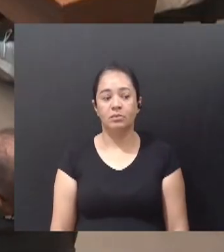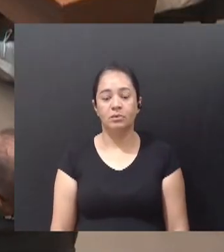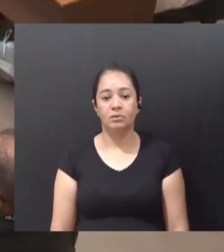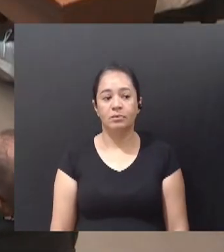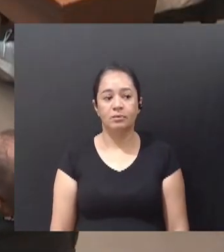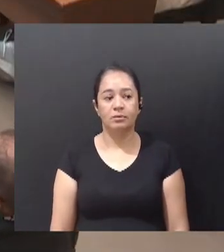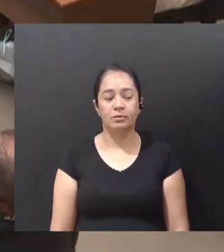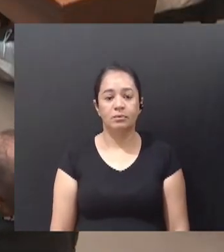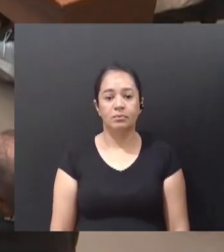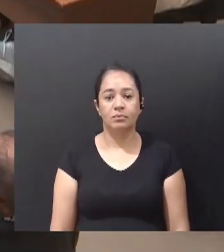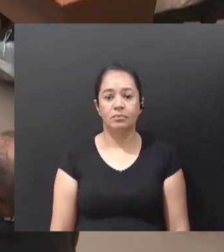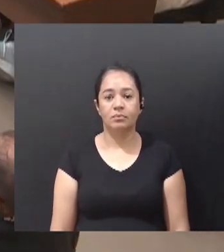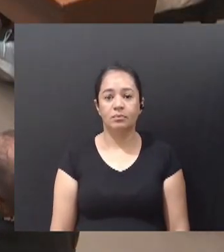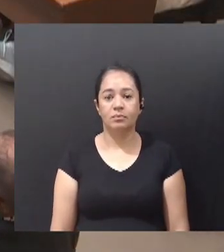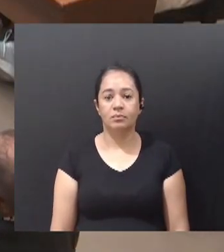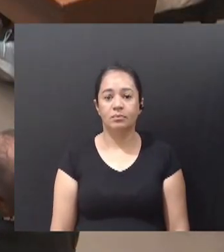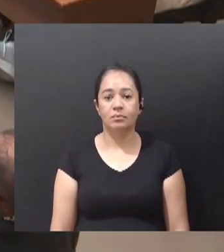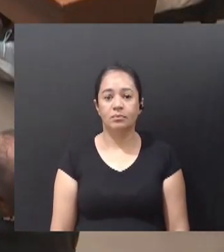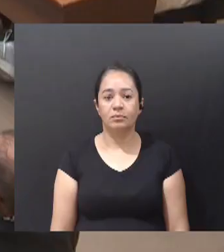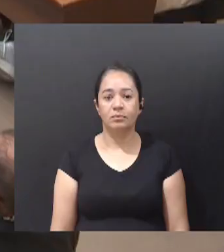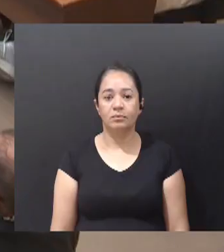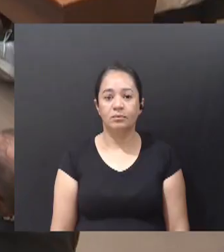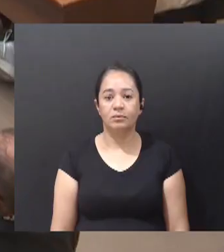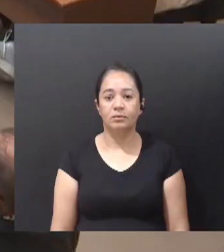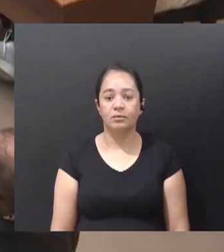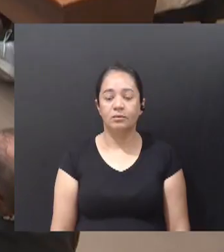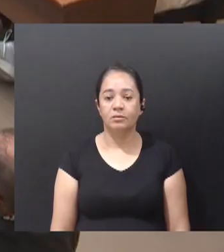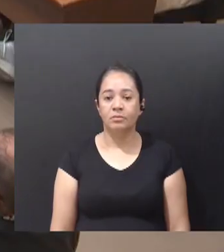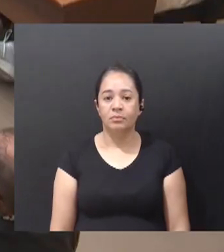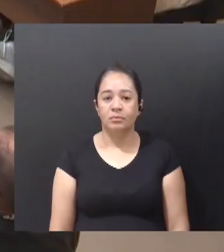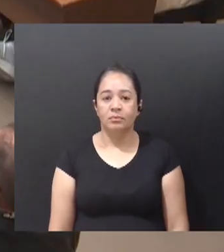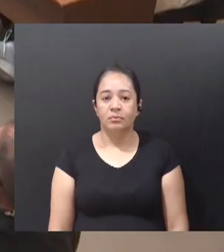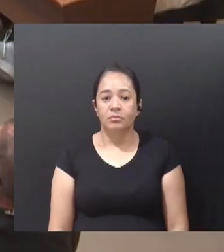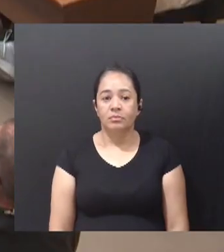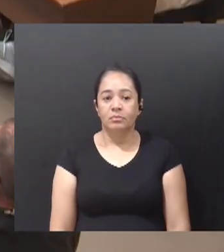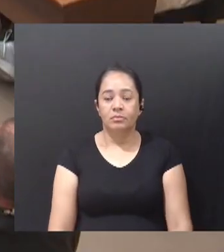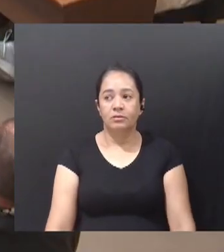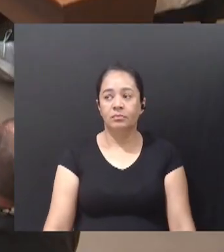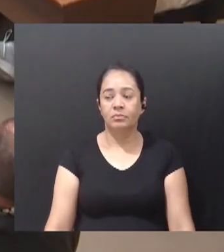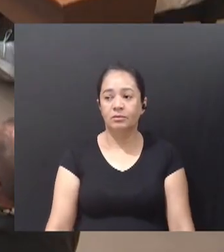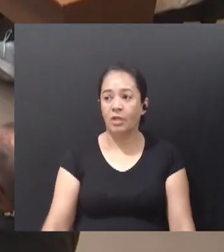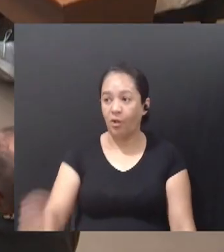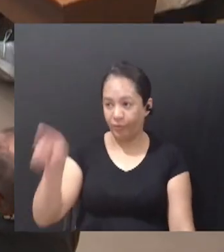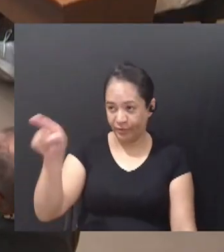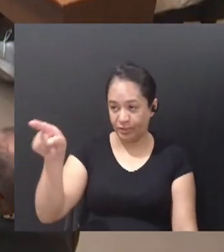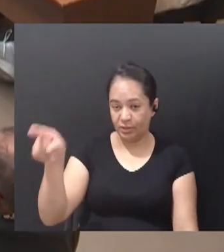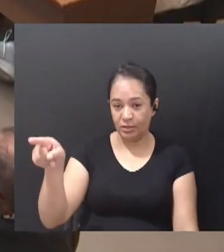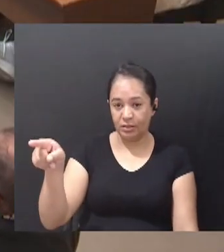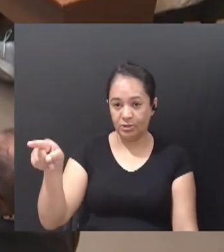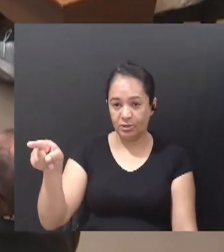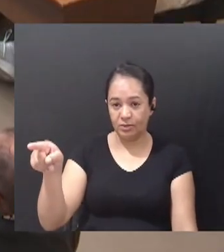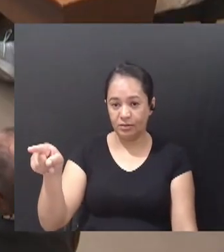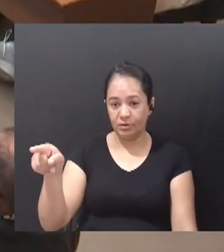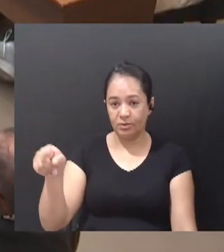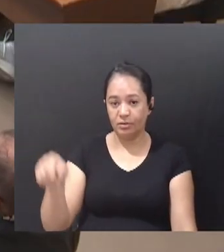Não, tá. Passa, a Maíra passa depois pro... Não, é você. Depois